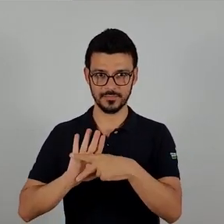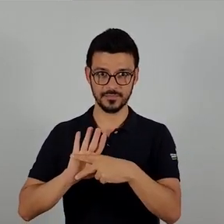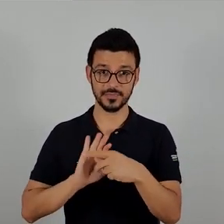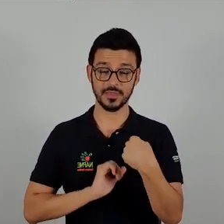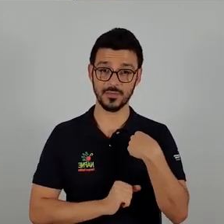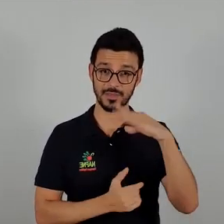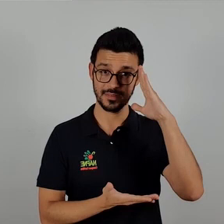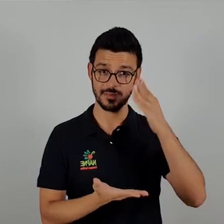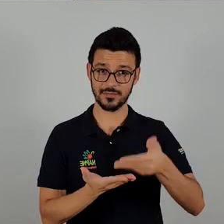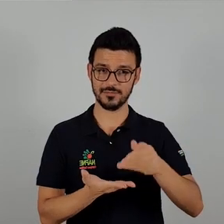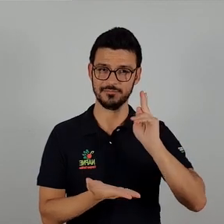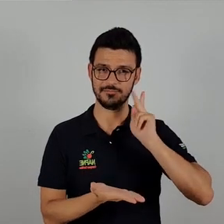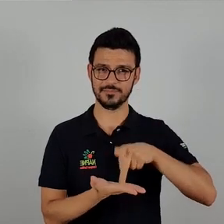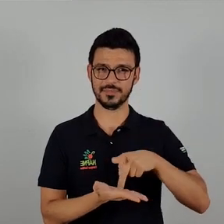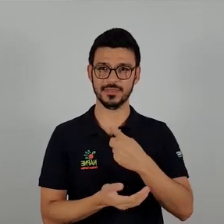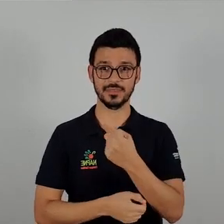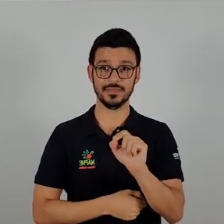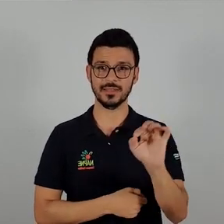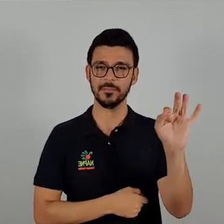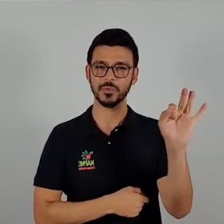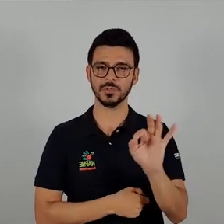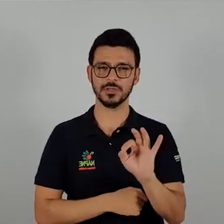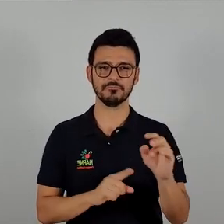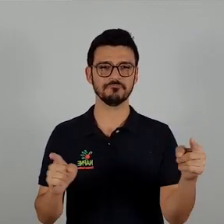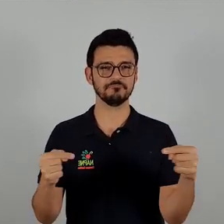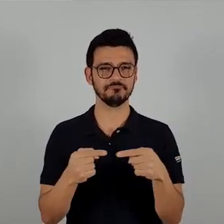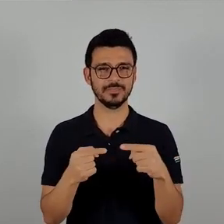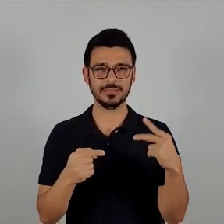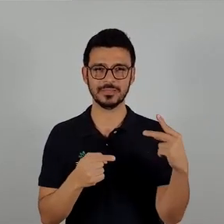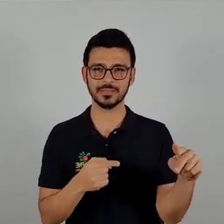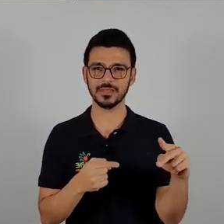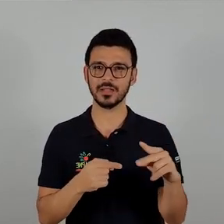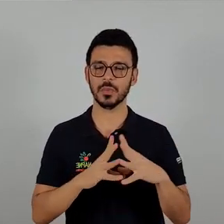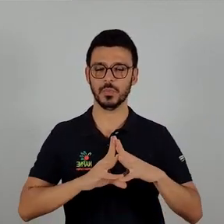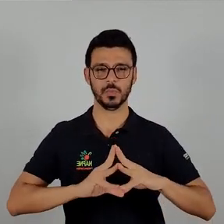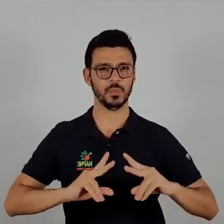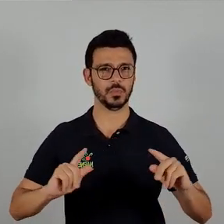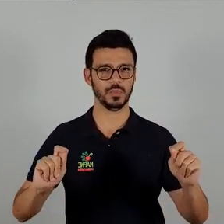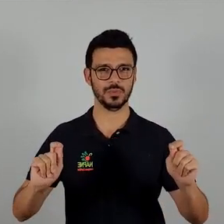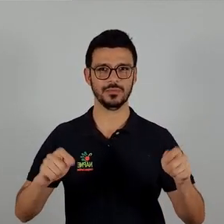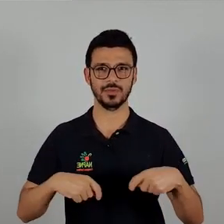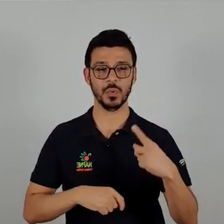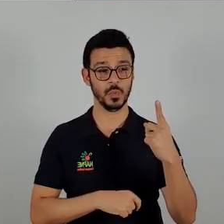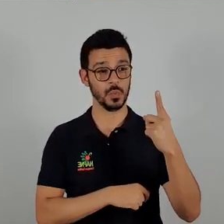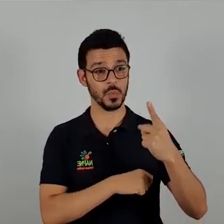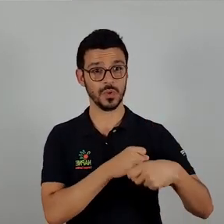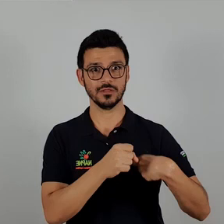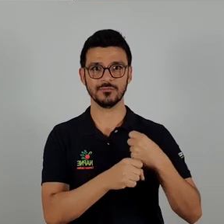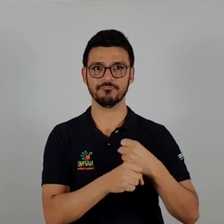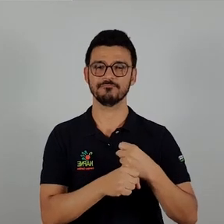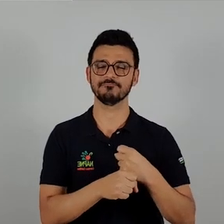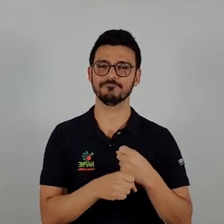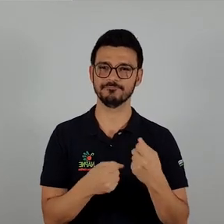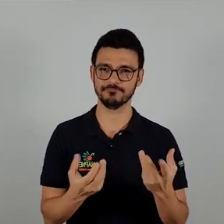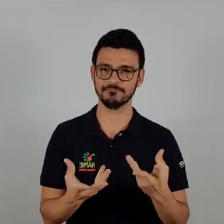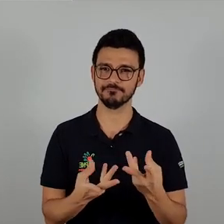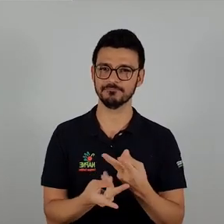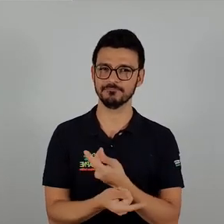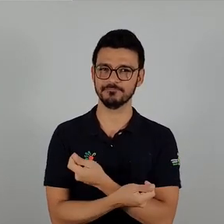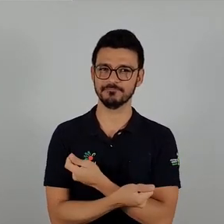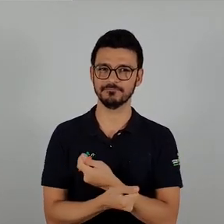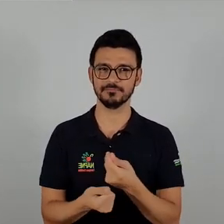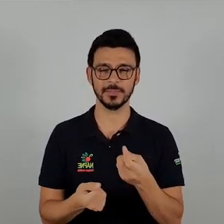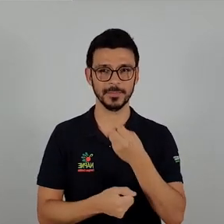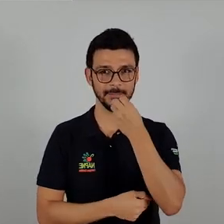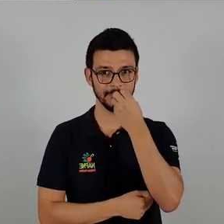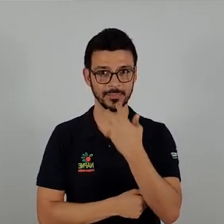está 100%, já faz um ano que nunca mais teve nada. Olha Né? que coisa boa, né? Maravilha. É verdade. Então,